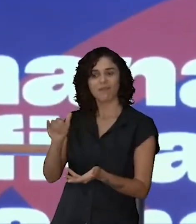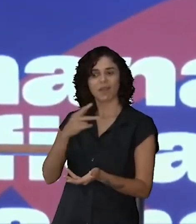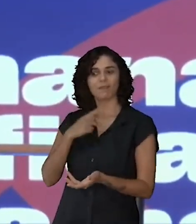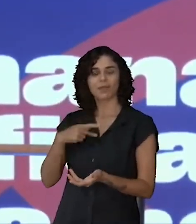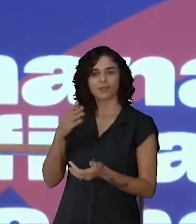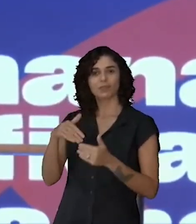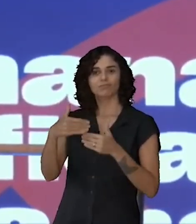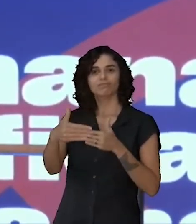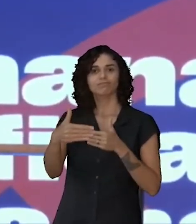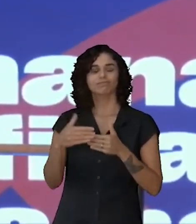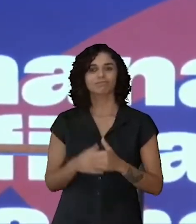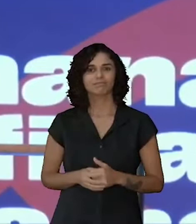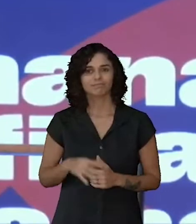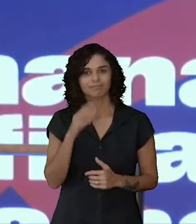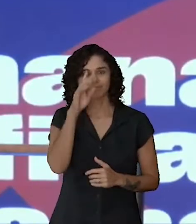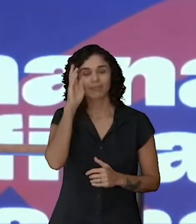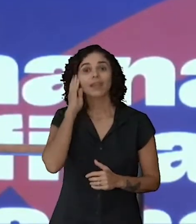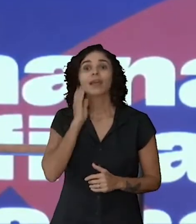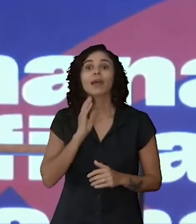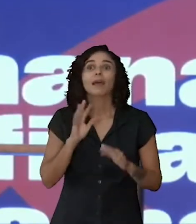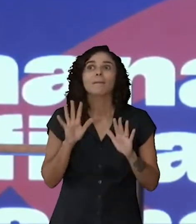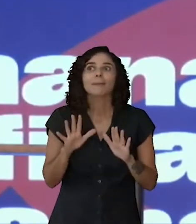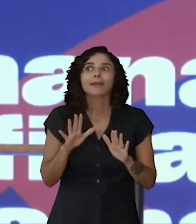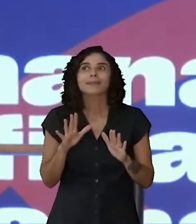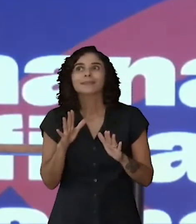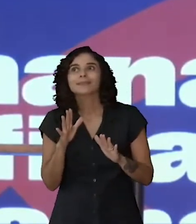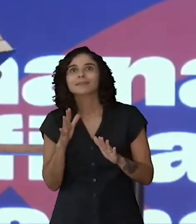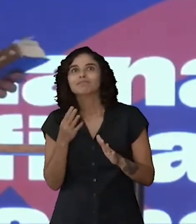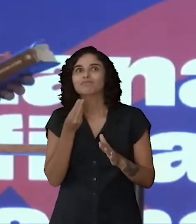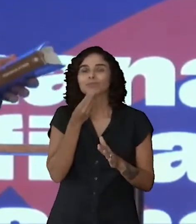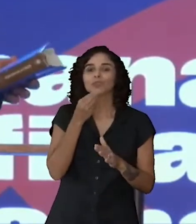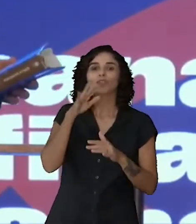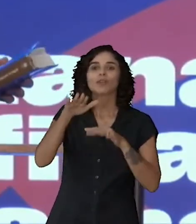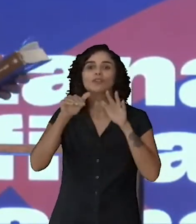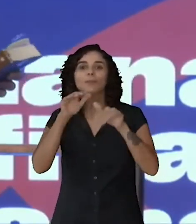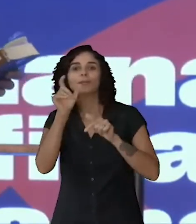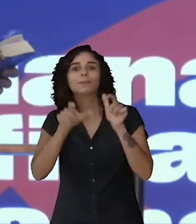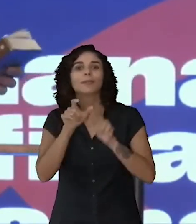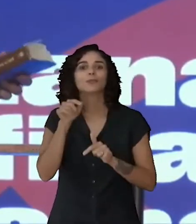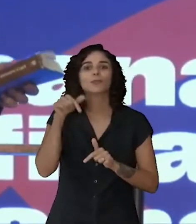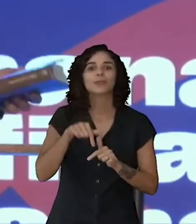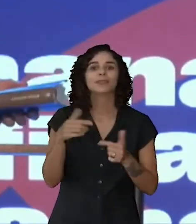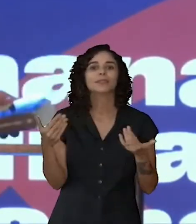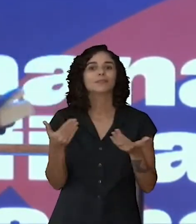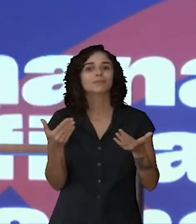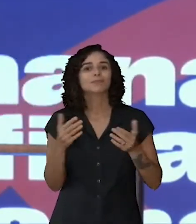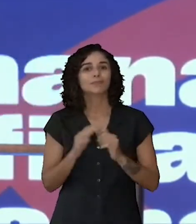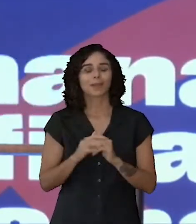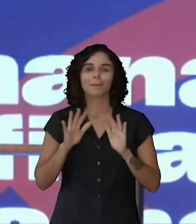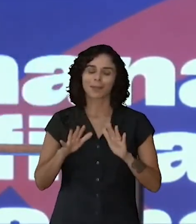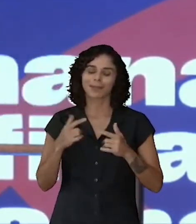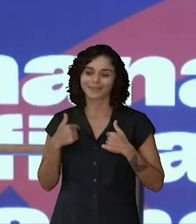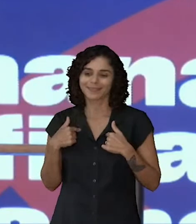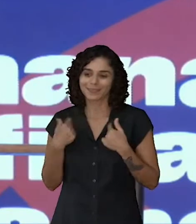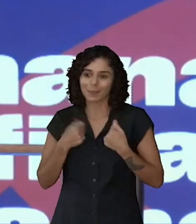mais. Eu poderia ficar chamando gente aqui, mas inclusive é combinado que eu pregue